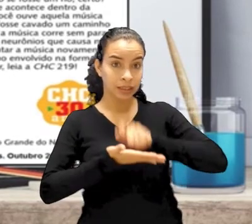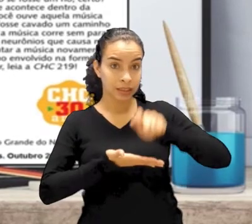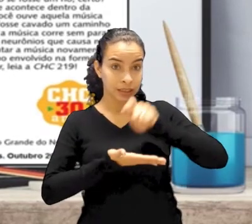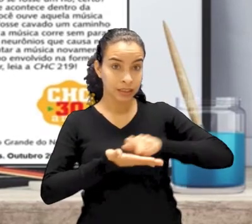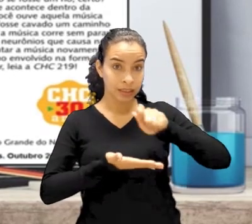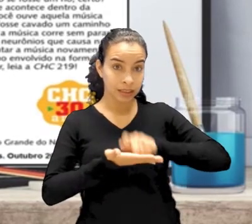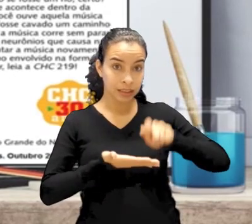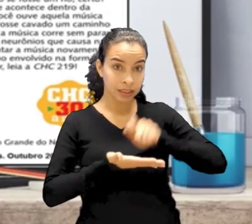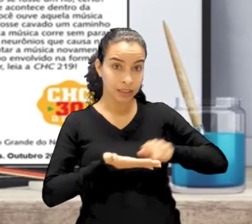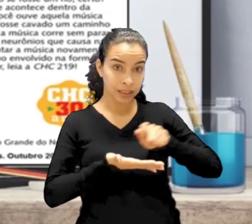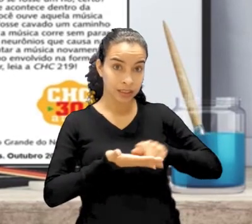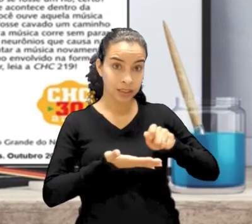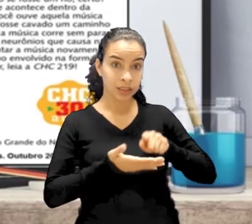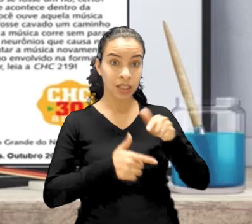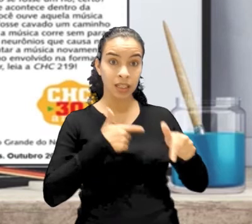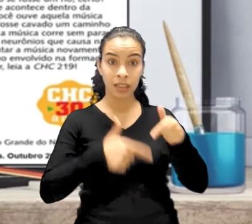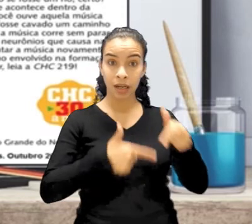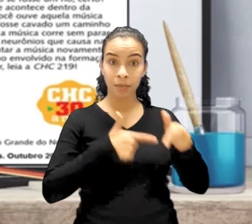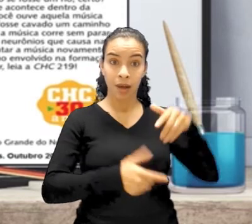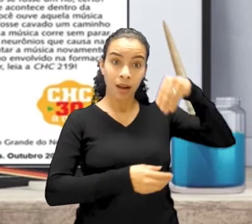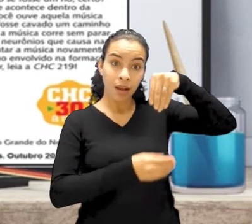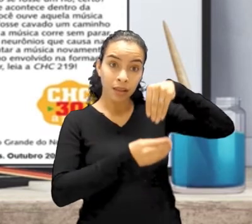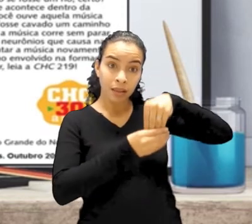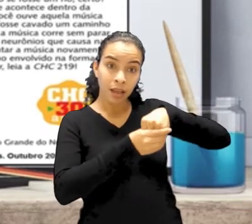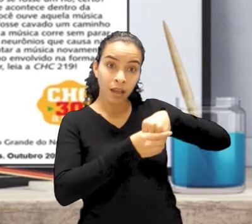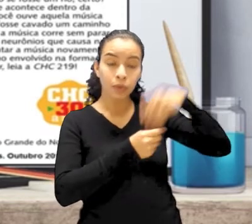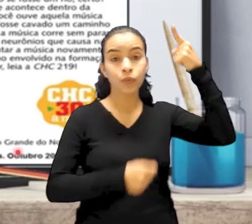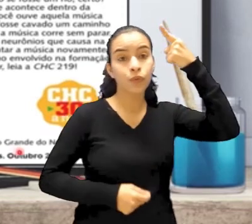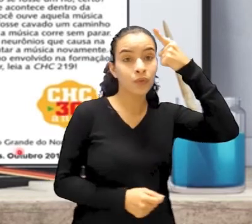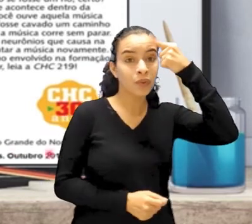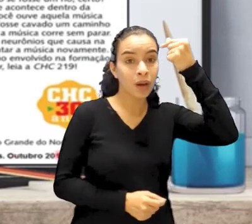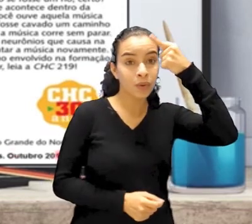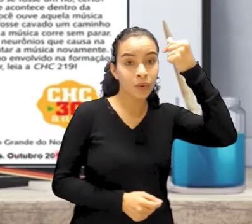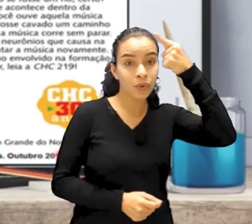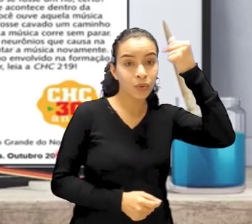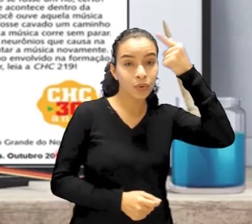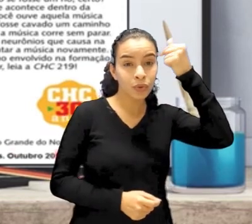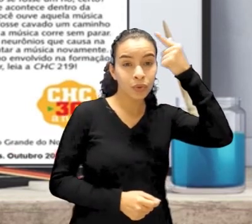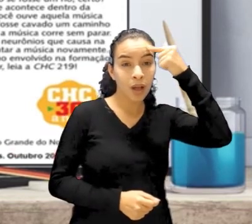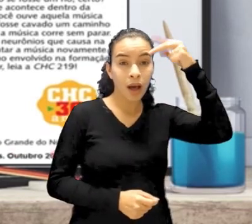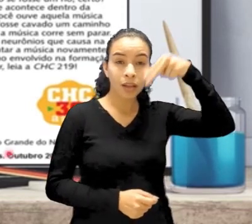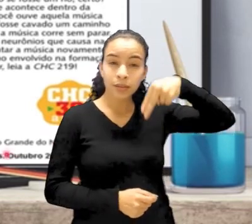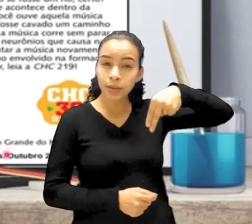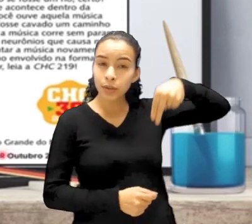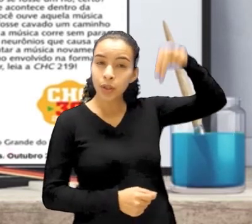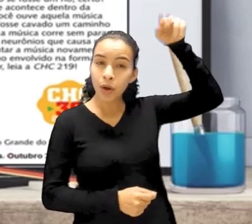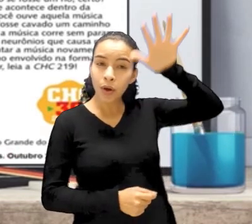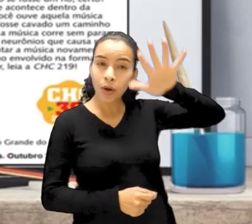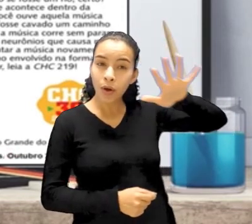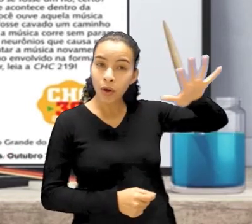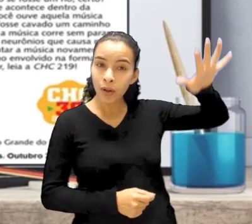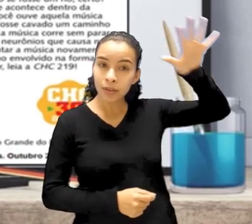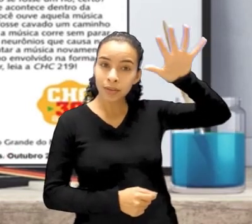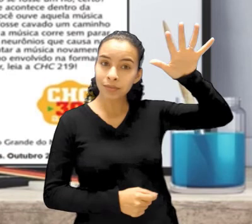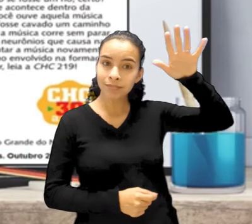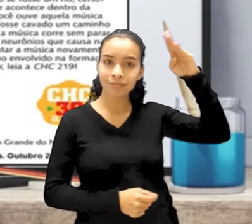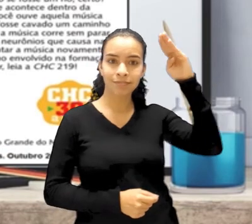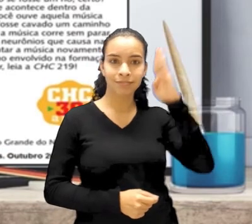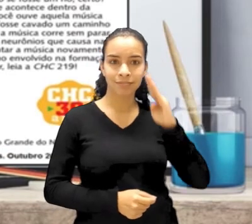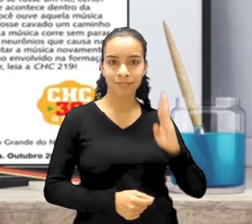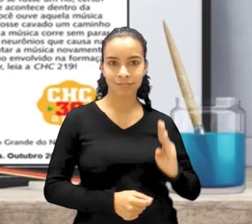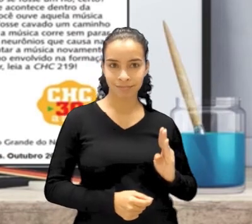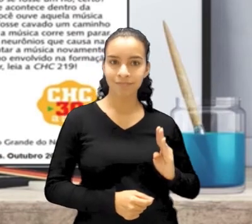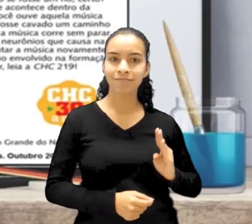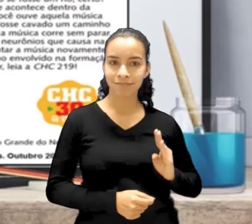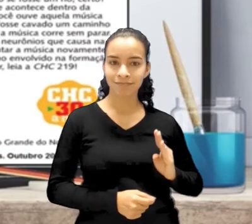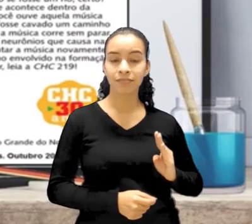faz parte, né, do Instituto do Cérebro, na Universidade Federal do Rio Grande do Norte. Então, é muito comum, gente, em